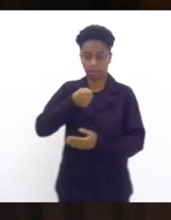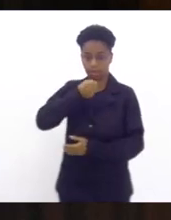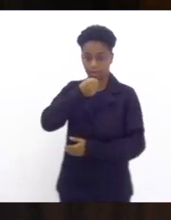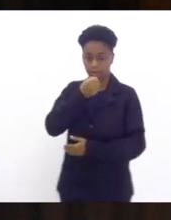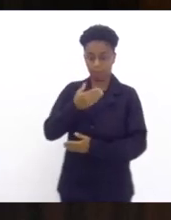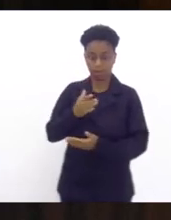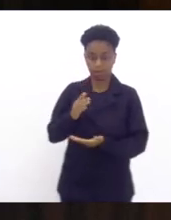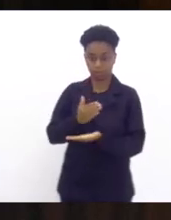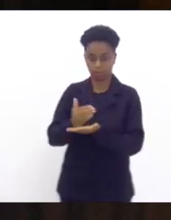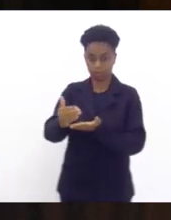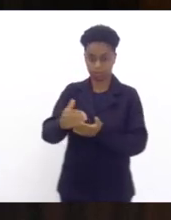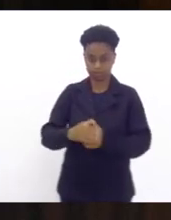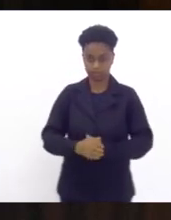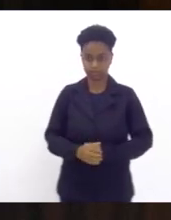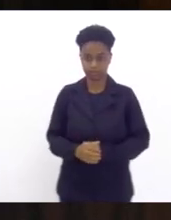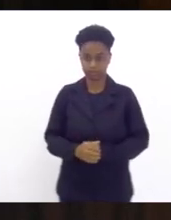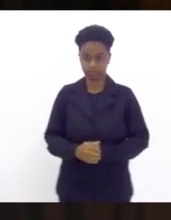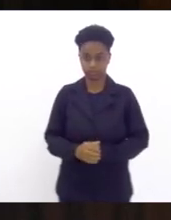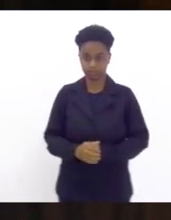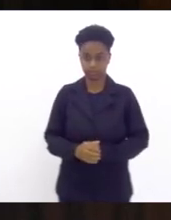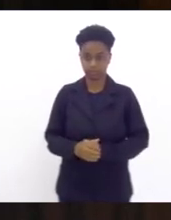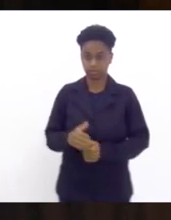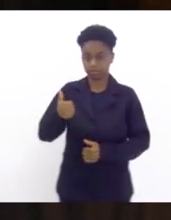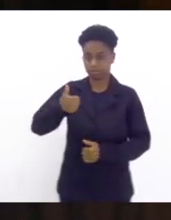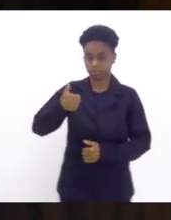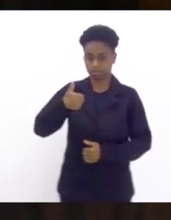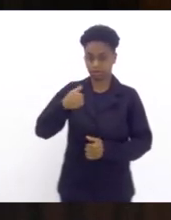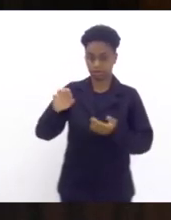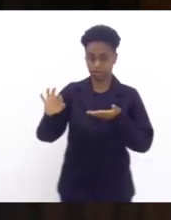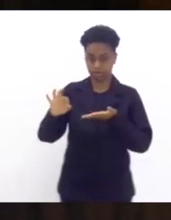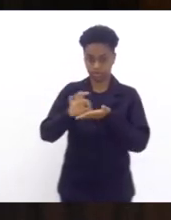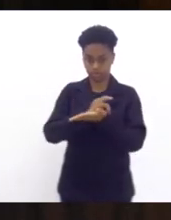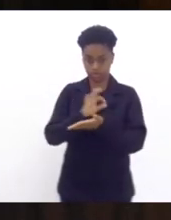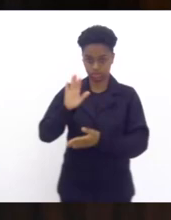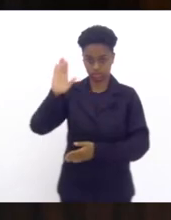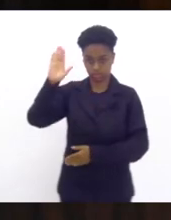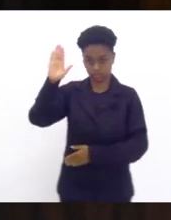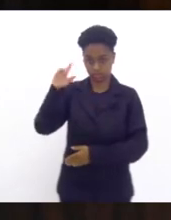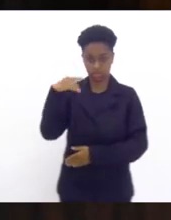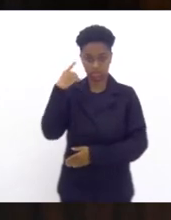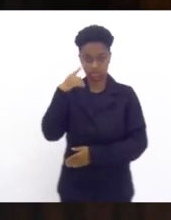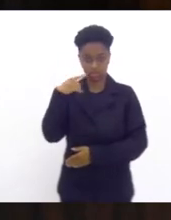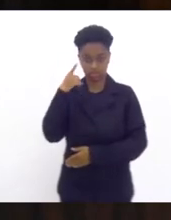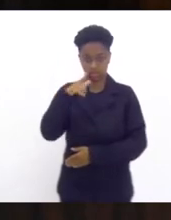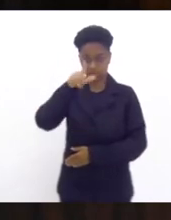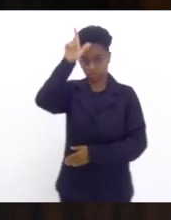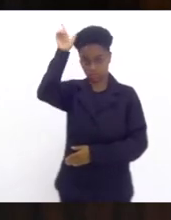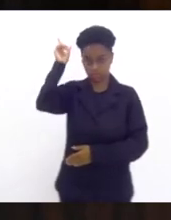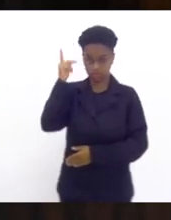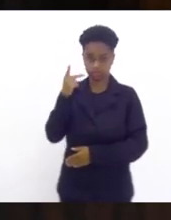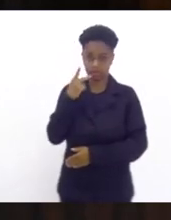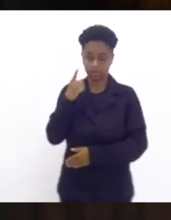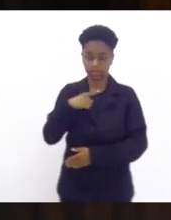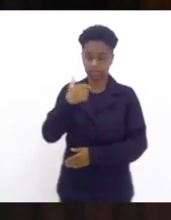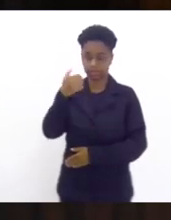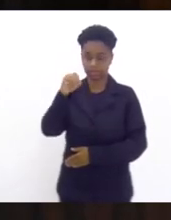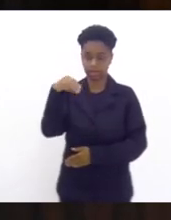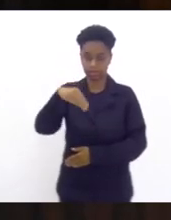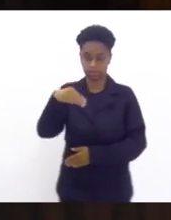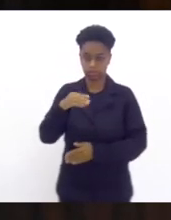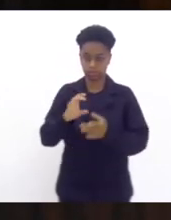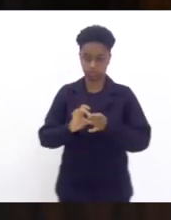Inicial o primeiro orador escrito é o Deputado Luiz Paulo que dispõe 10